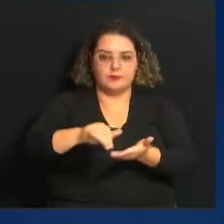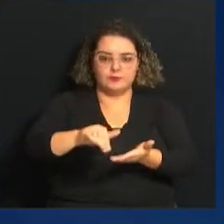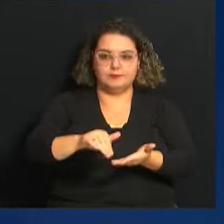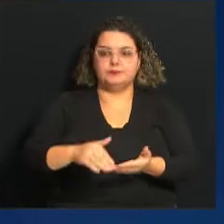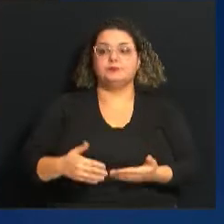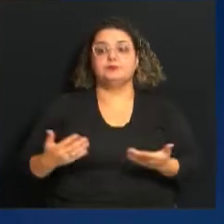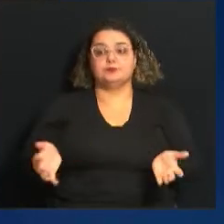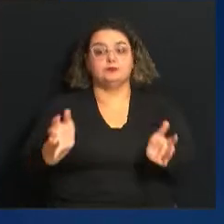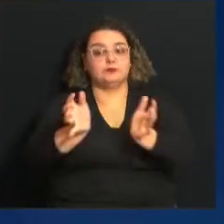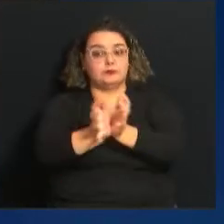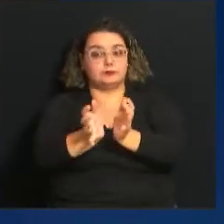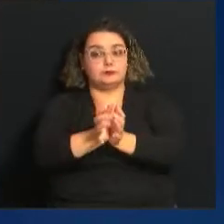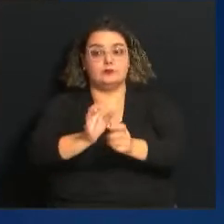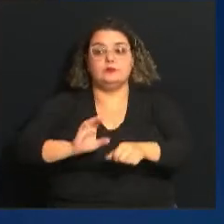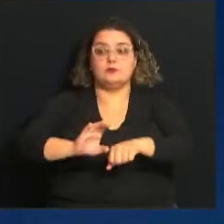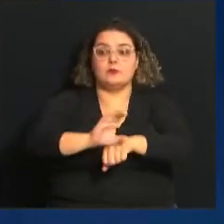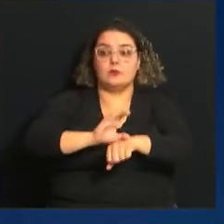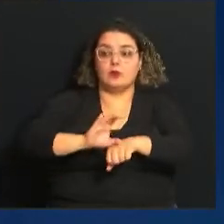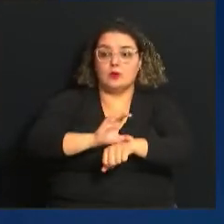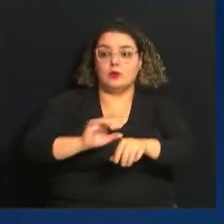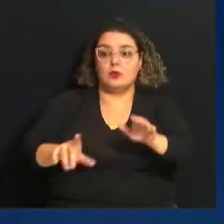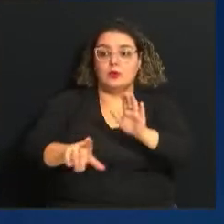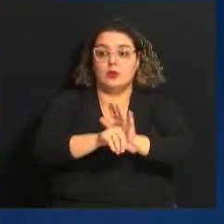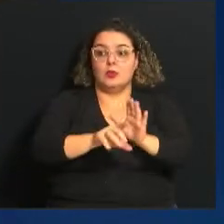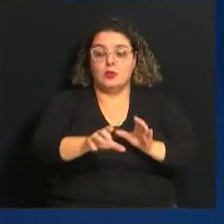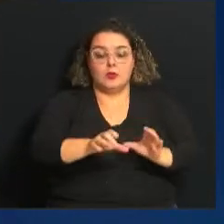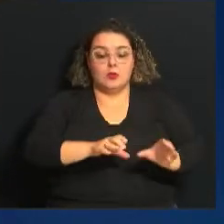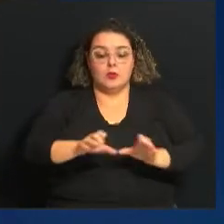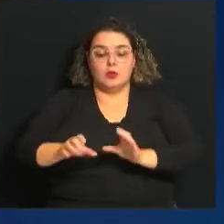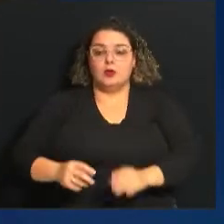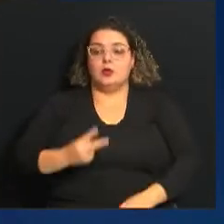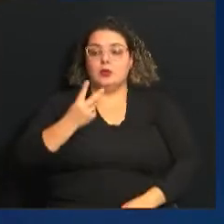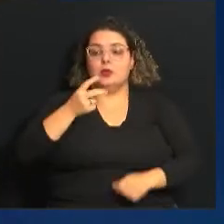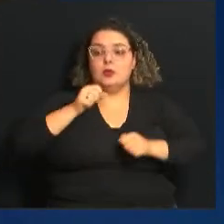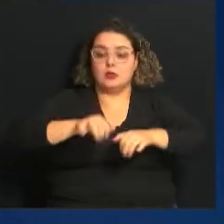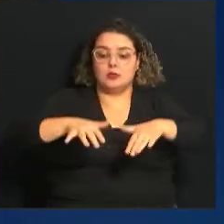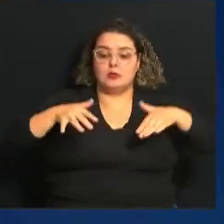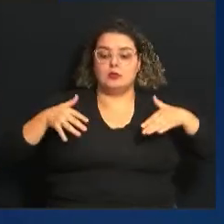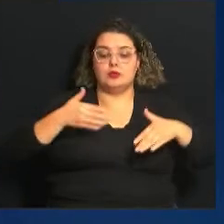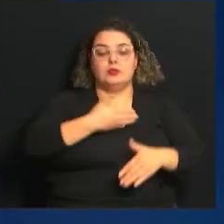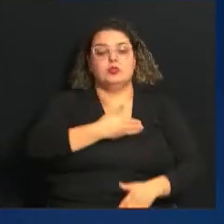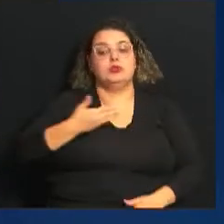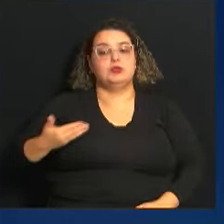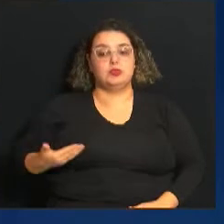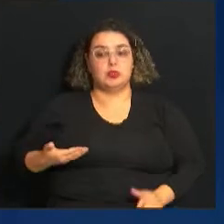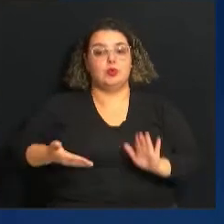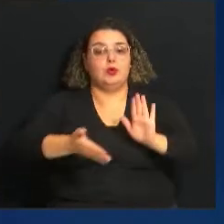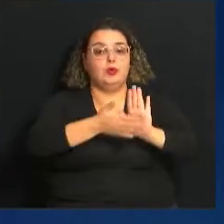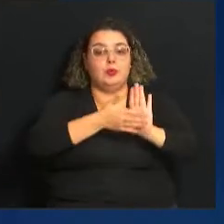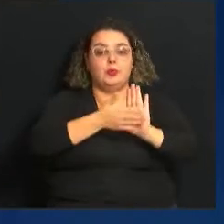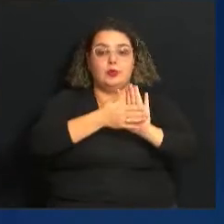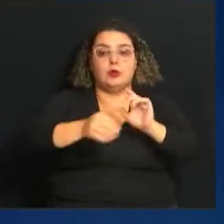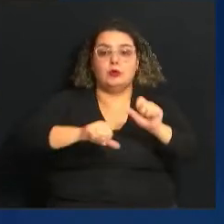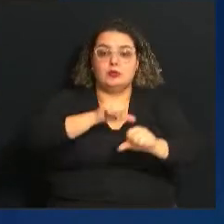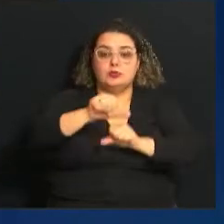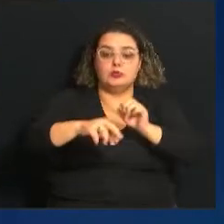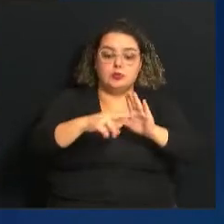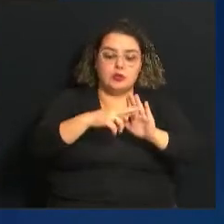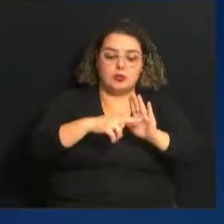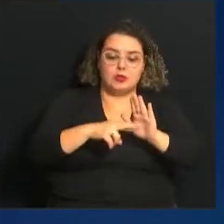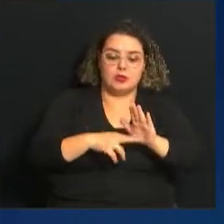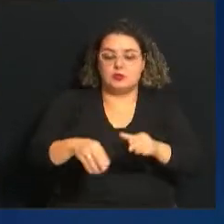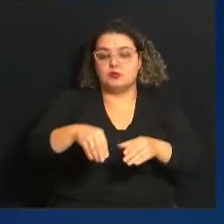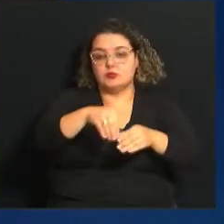de Constituição e Legalidade coordena 2 audiências públicas sobre propostas de mudanças no regimento interno